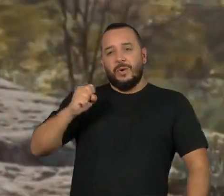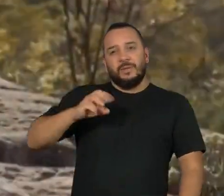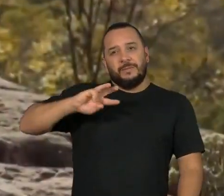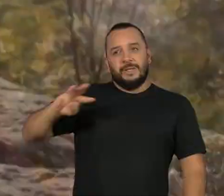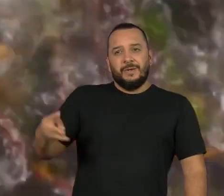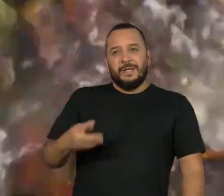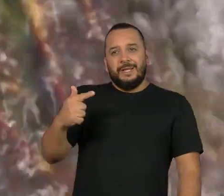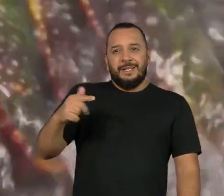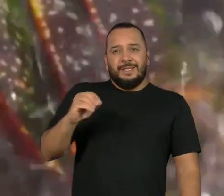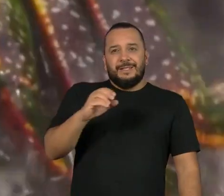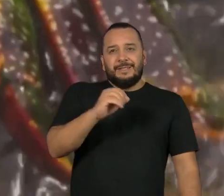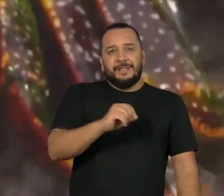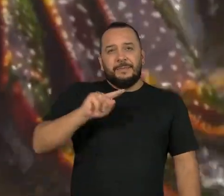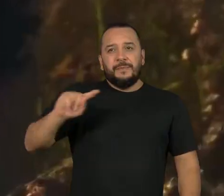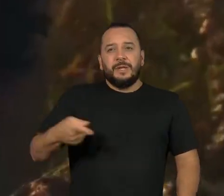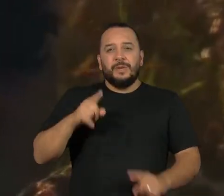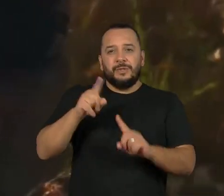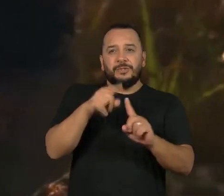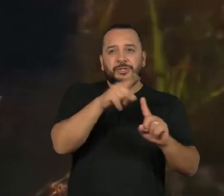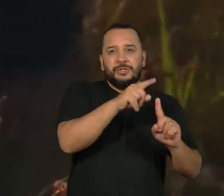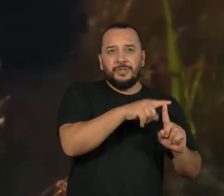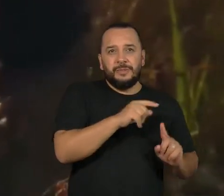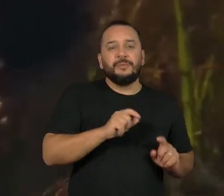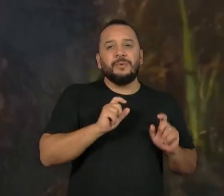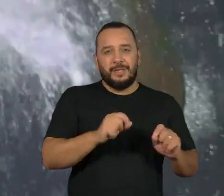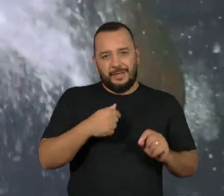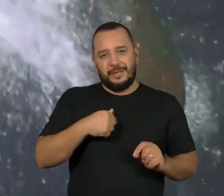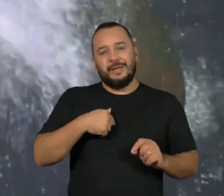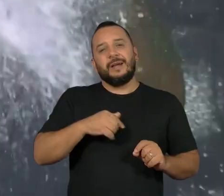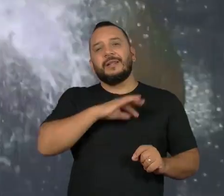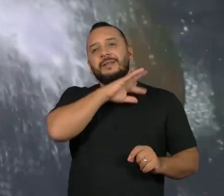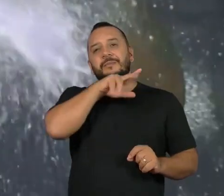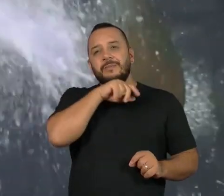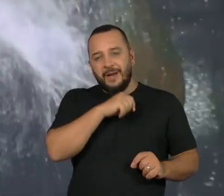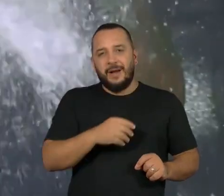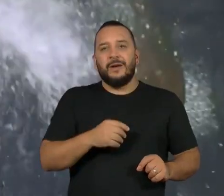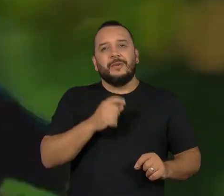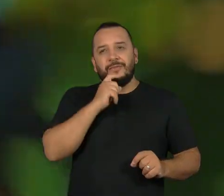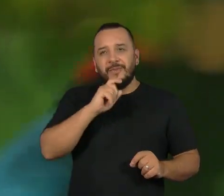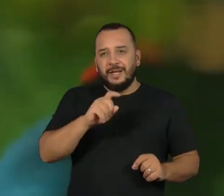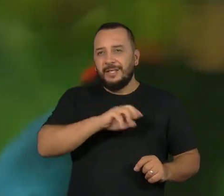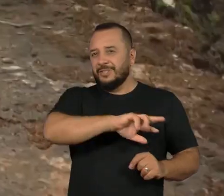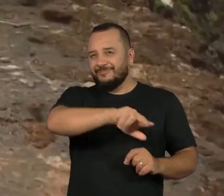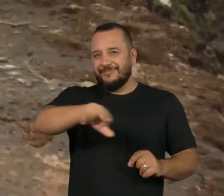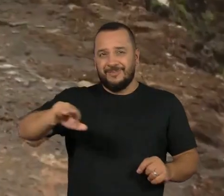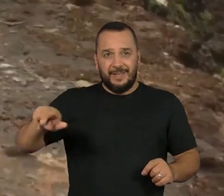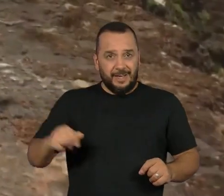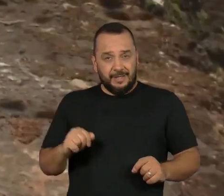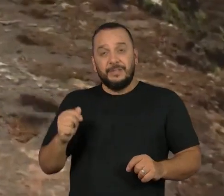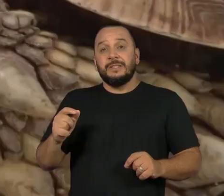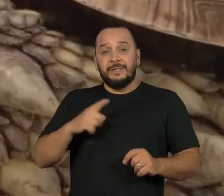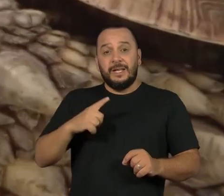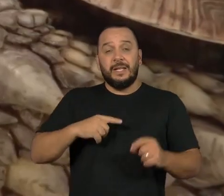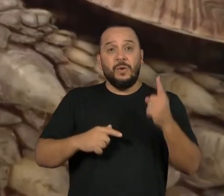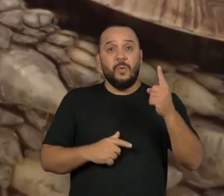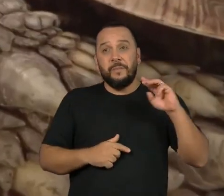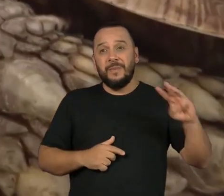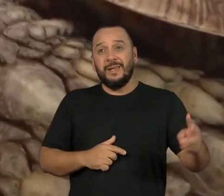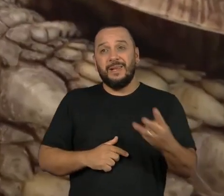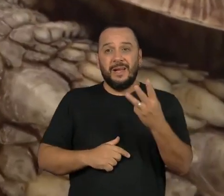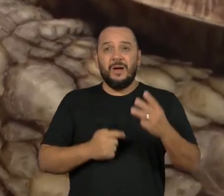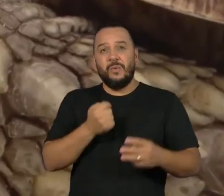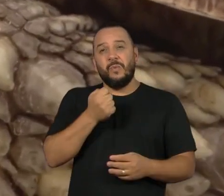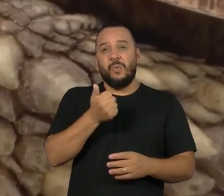8.700.000 espécies, formas variadas em diversos habitats. Cerca de 1 milhão corre o risco